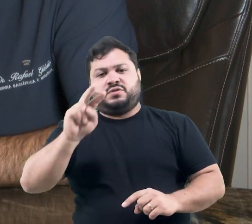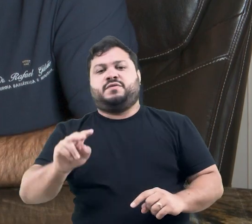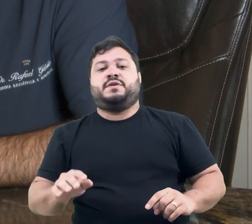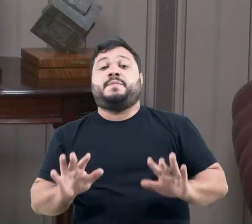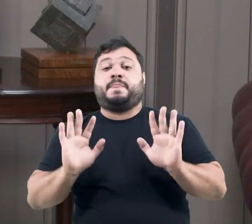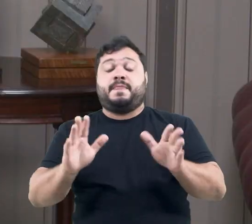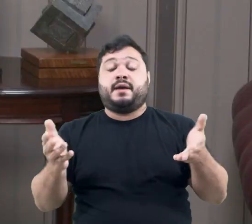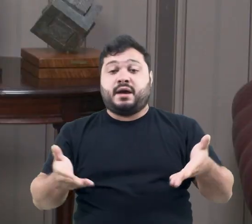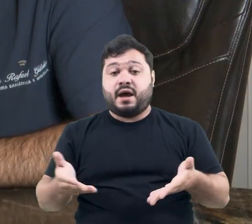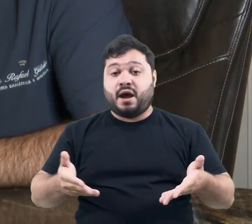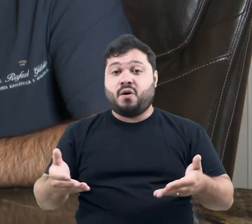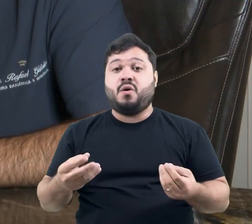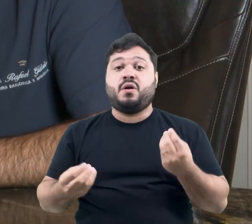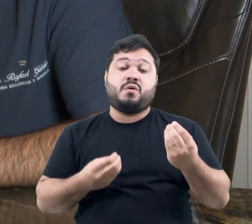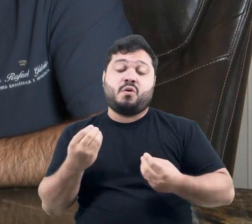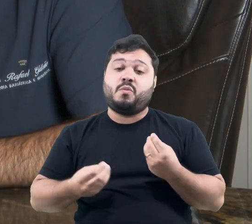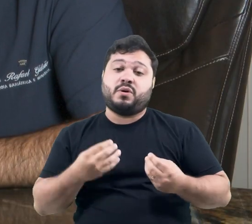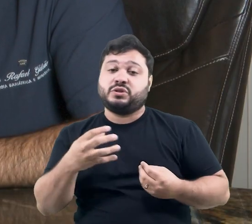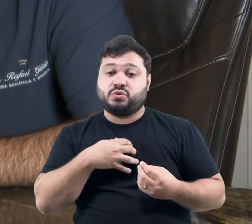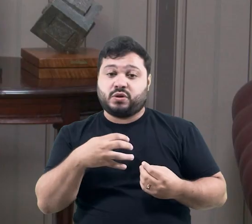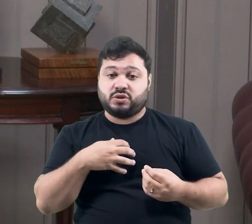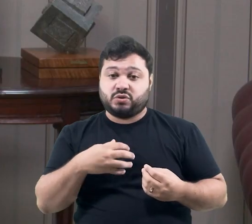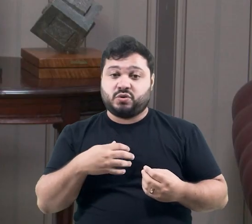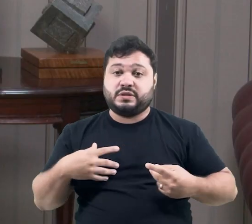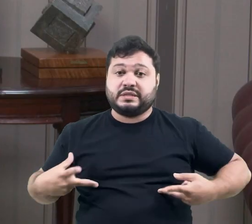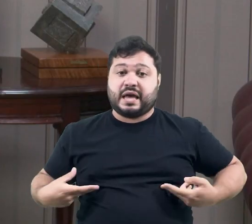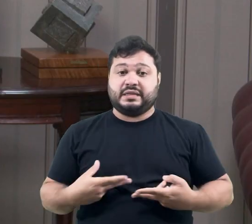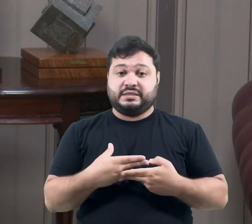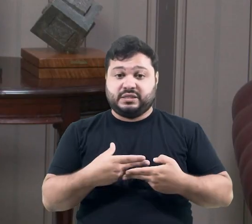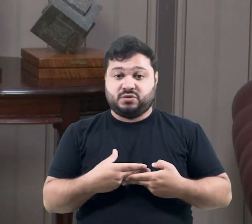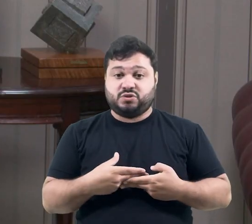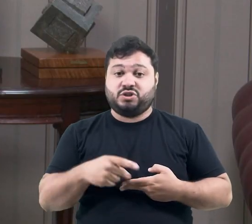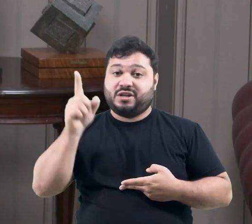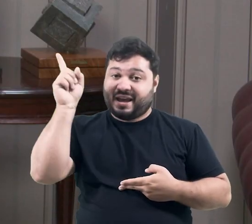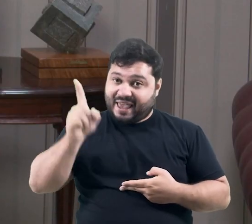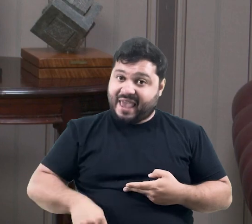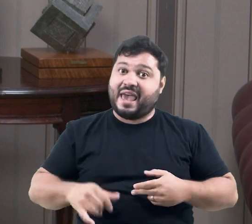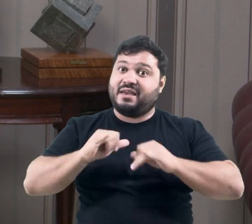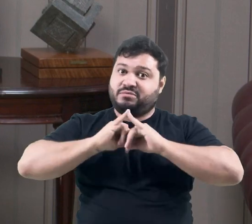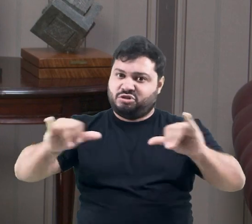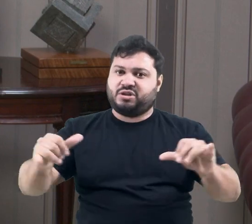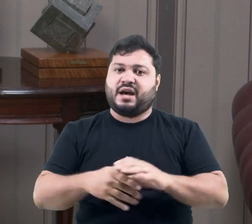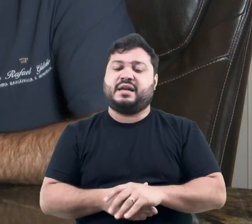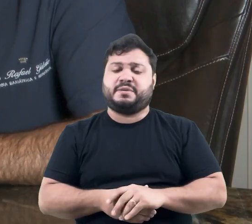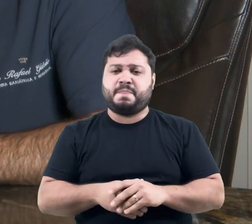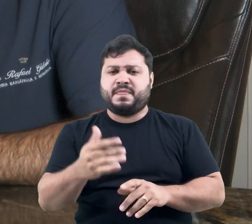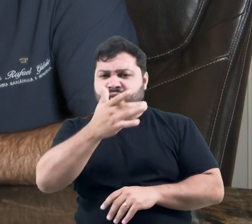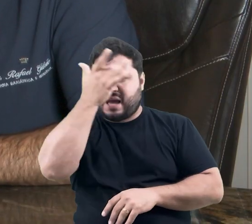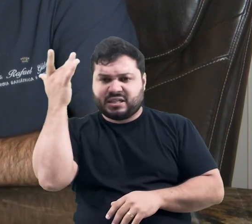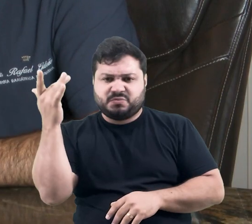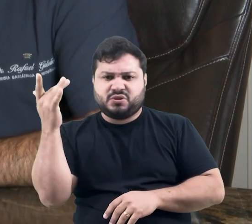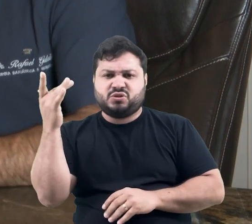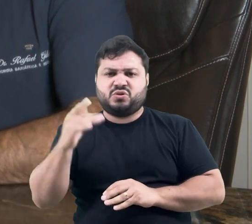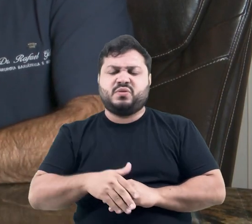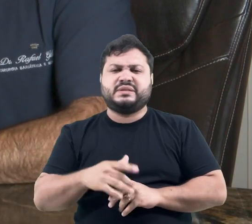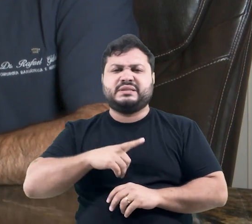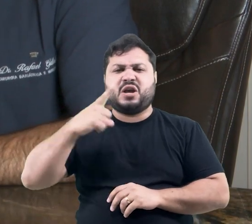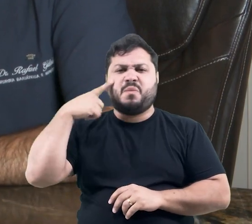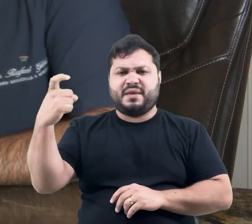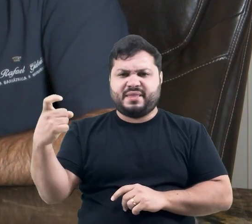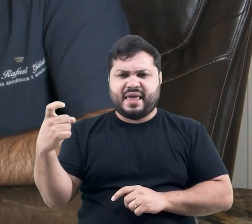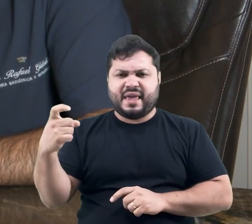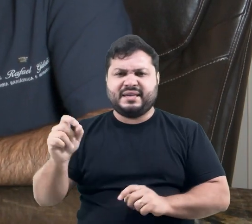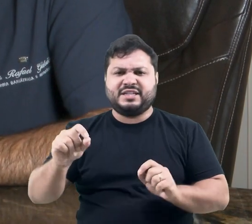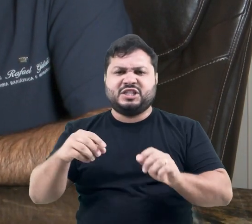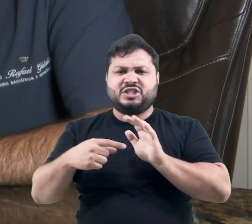isso tudo. Agora, doutor, em que situações a cirurgia bariátrica ela é indicada? As pessoas têm uma